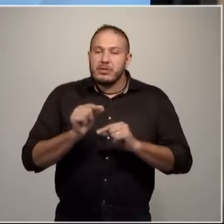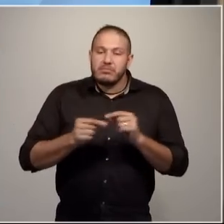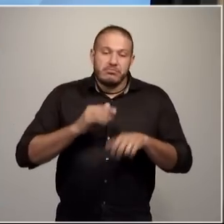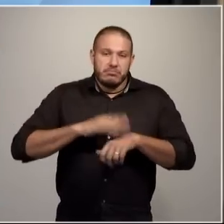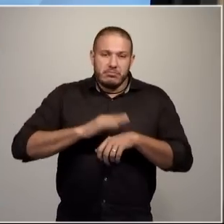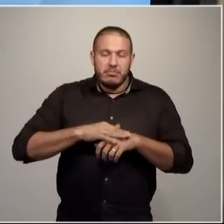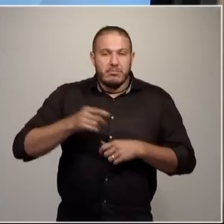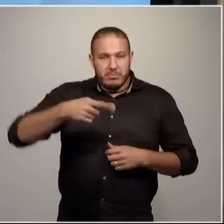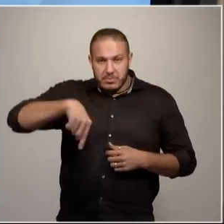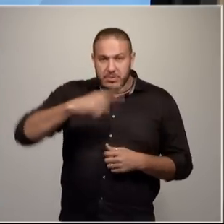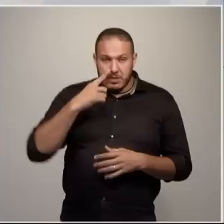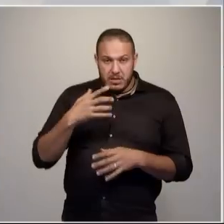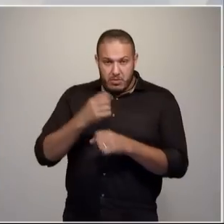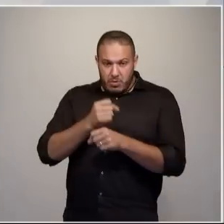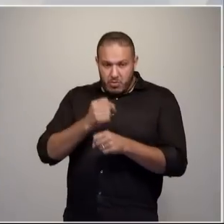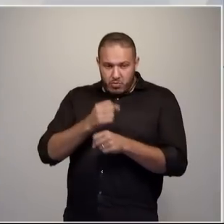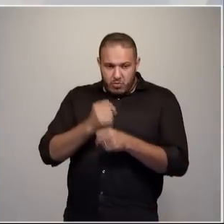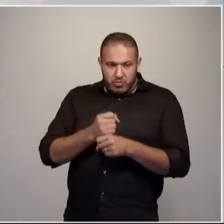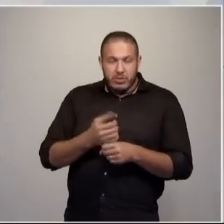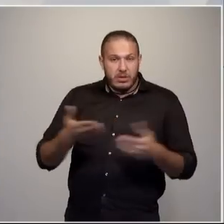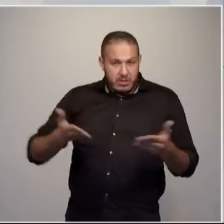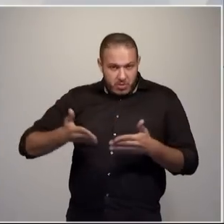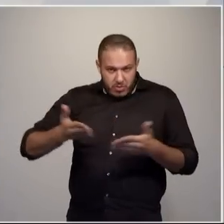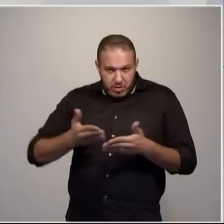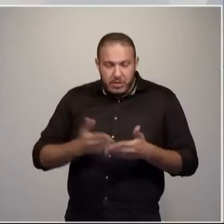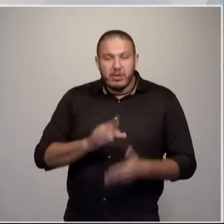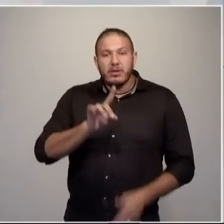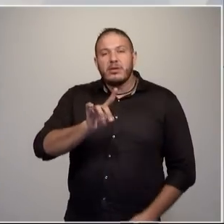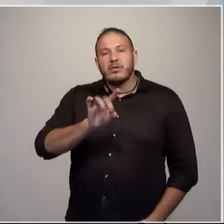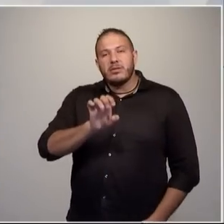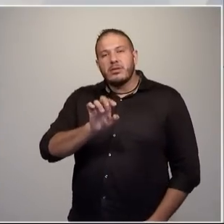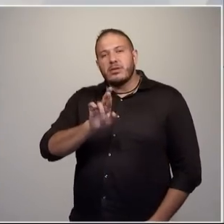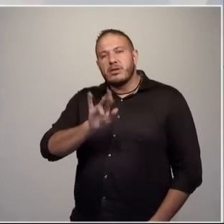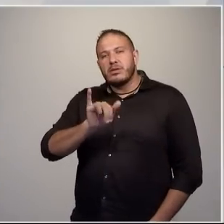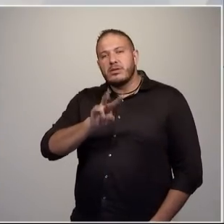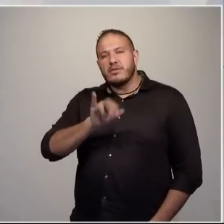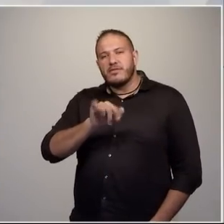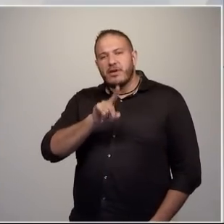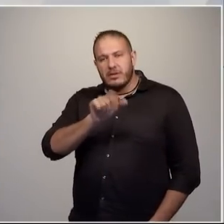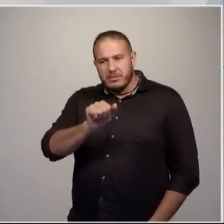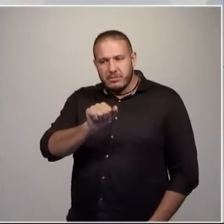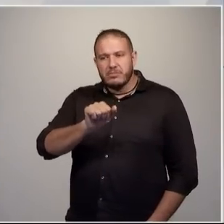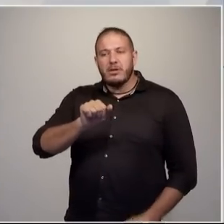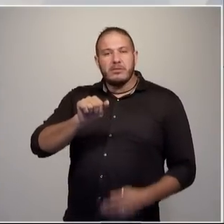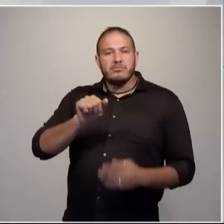A gente calcula a derivada agora segunda em relação a x.